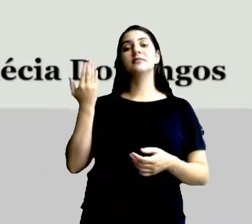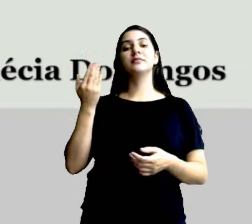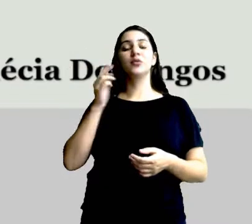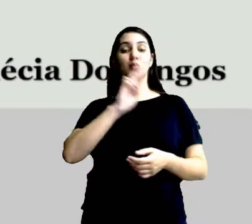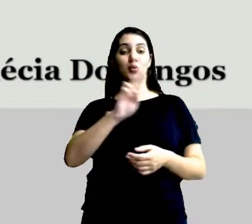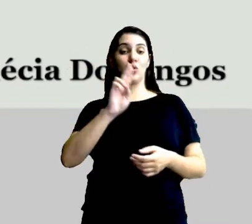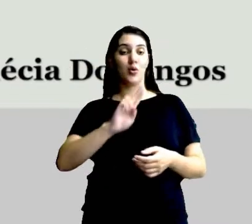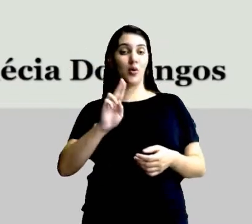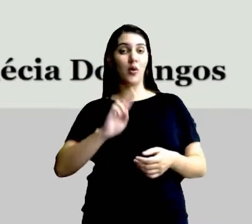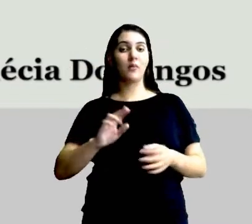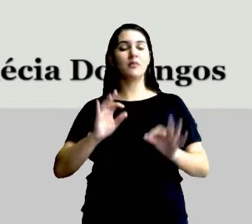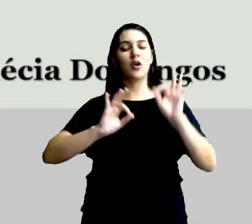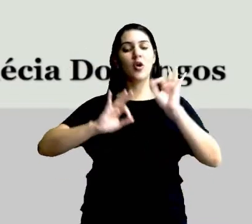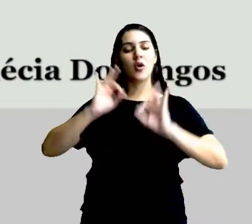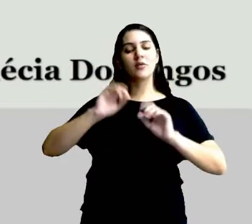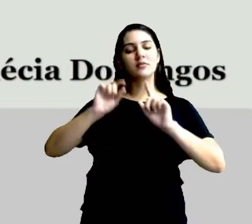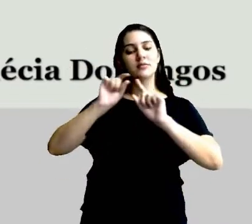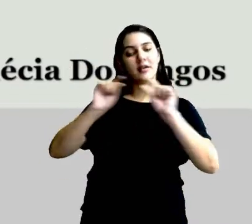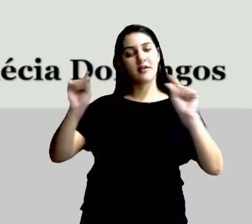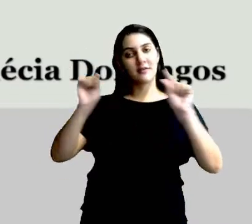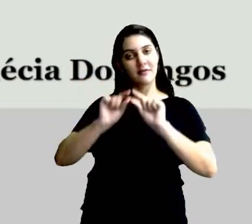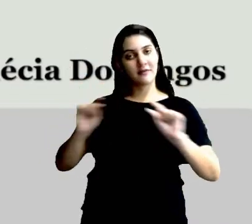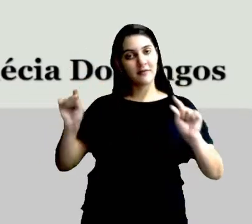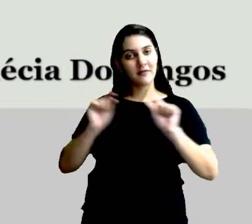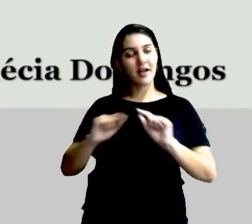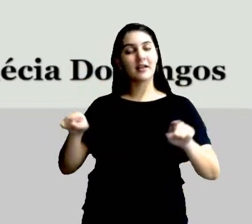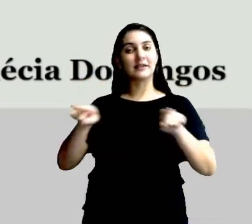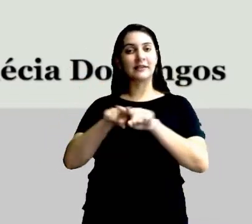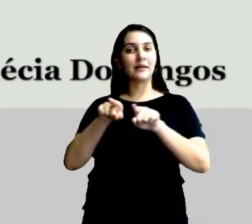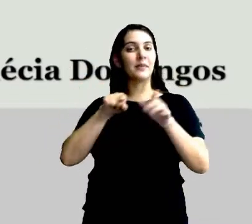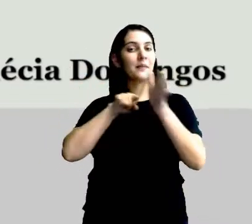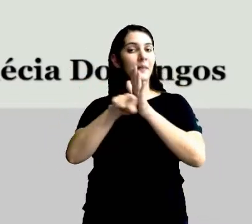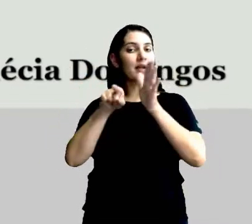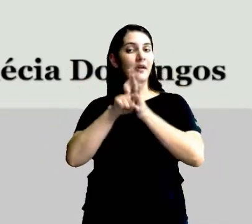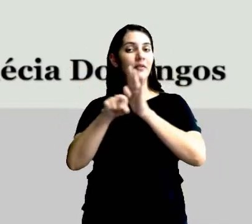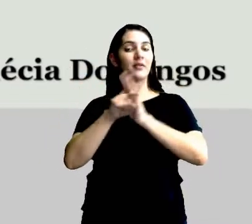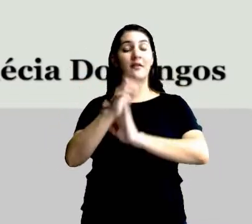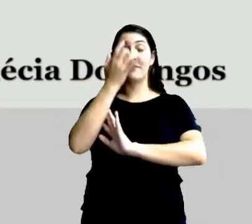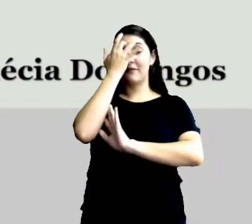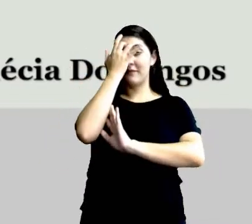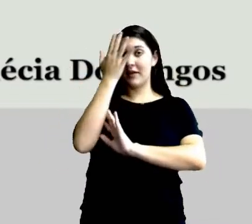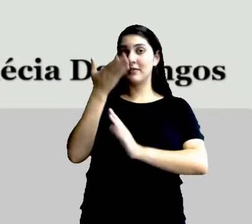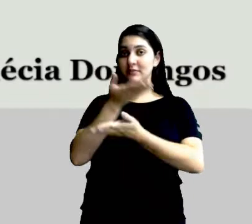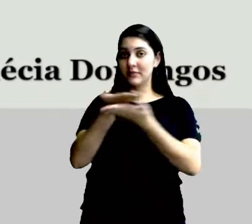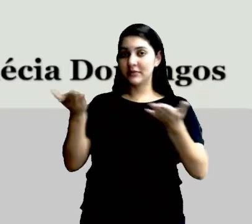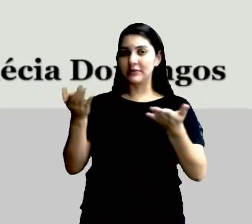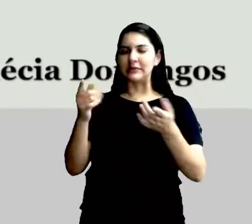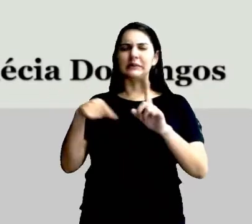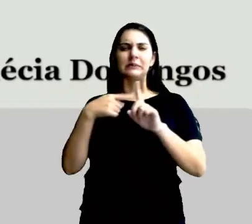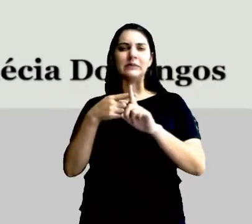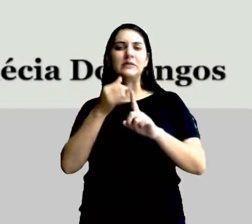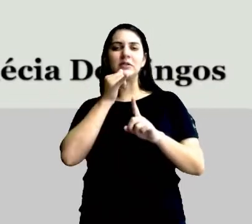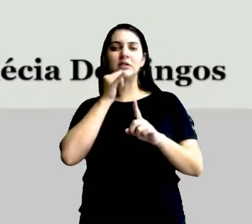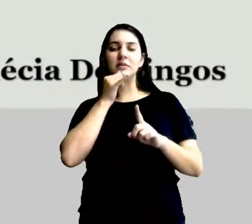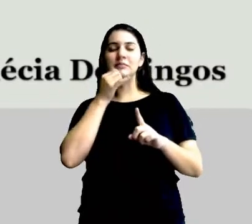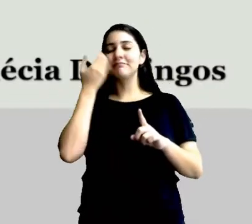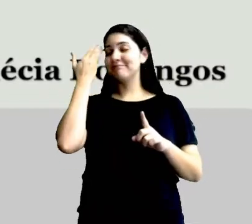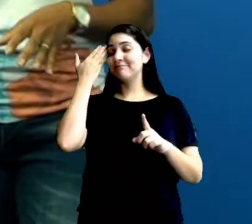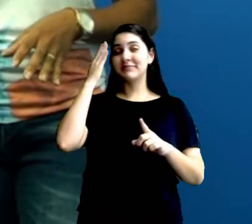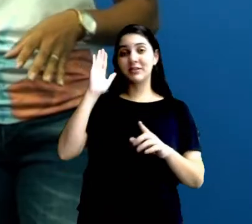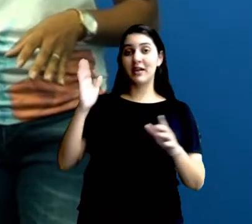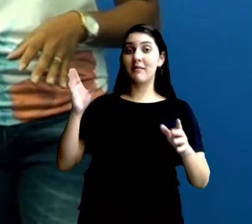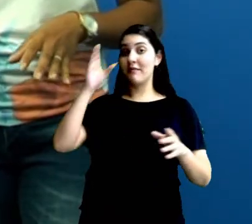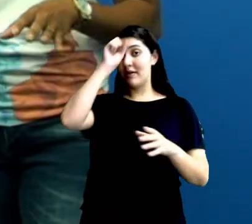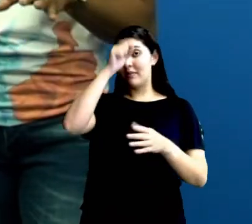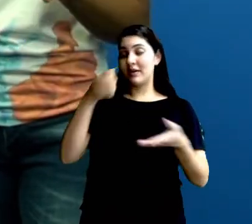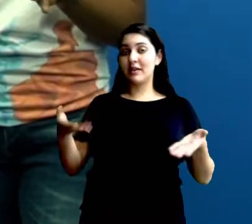passo, tá? Então, formar as frases e formar perguntas fica ainda mais fácil para você. Mas se você ainda não sabe, a gente vai